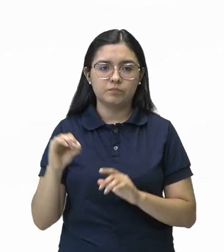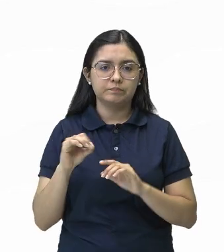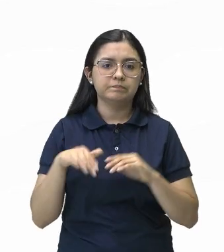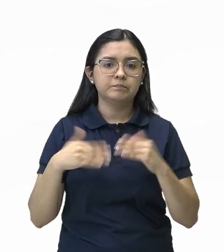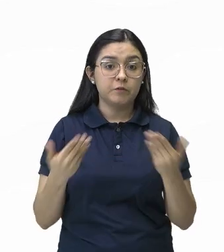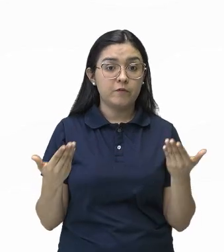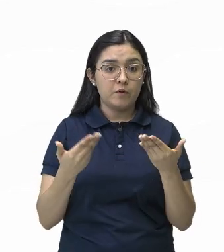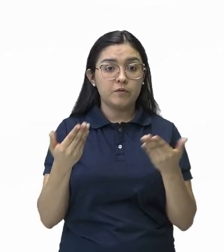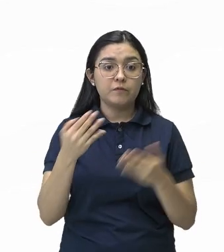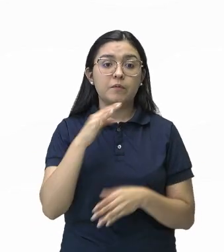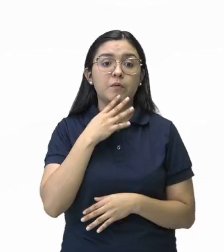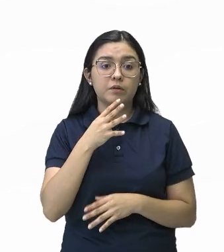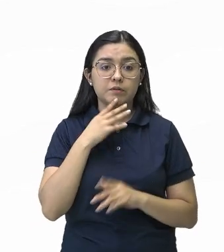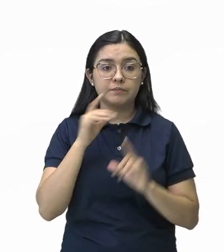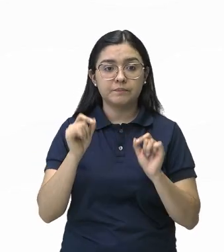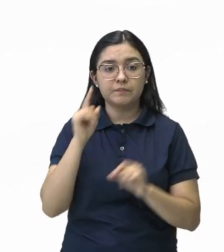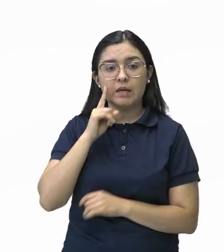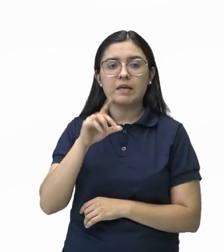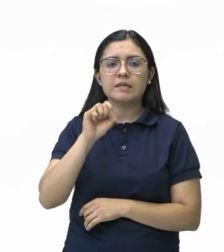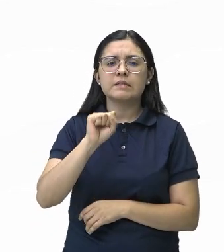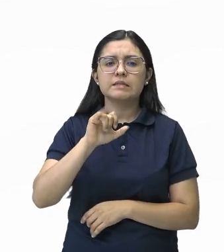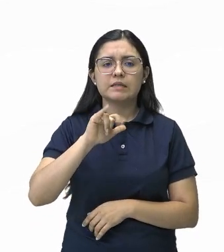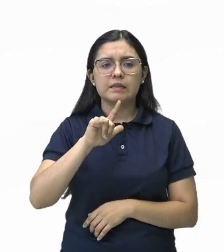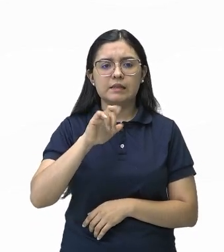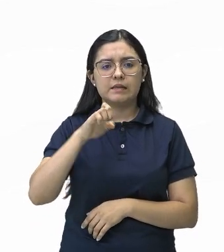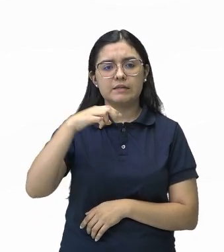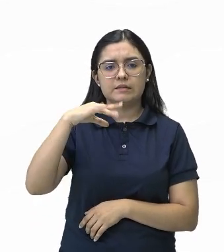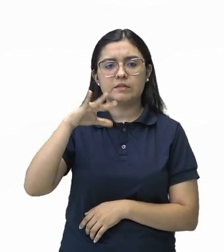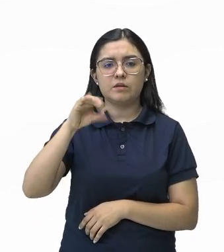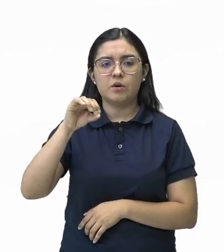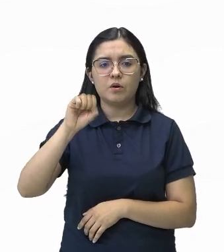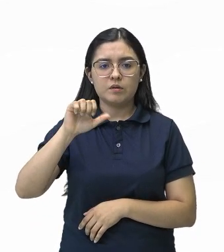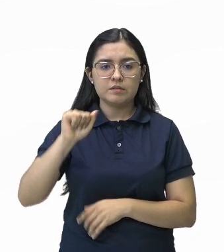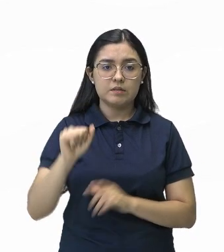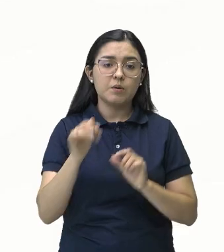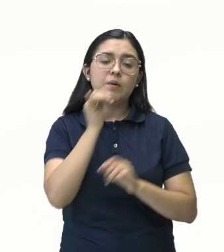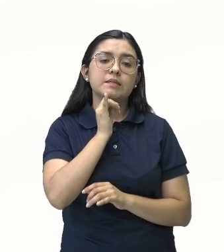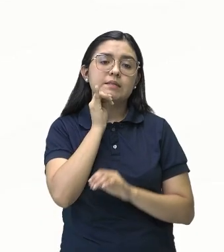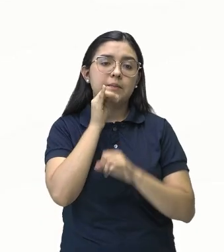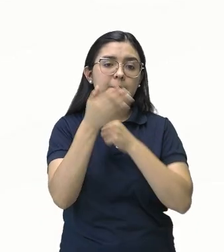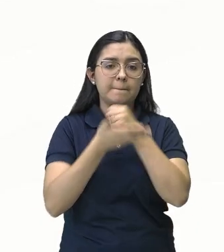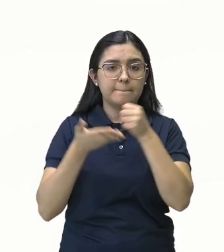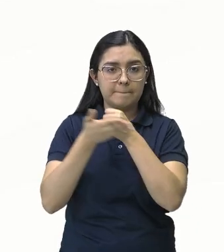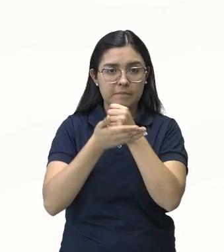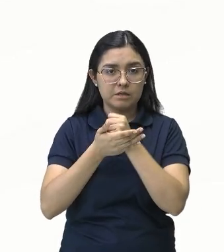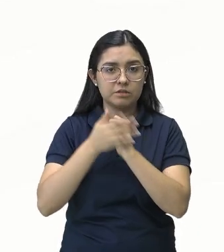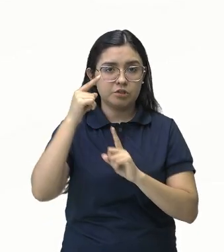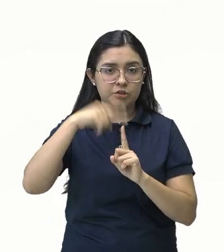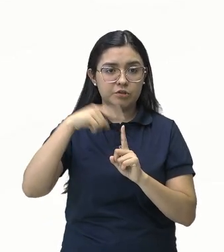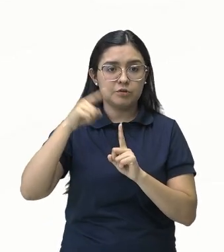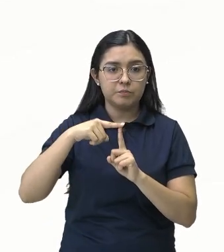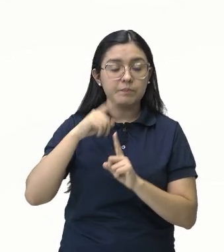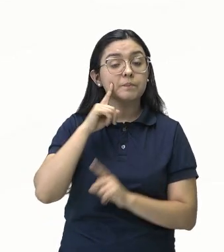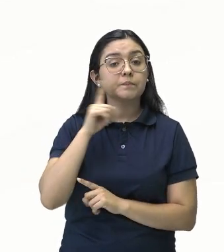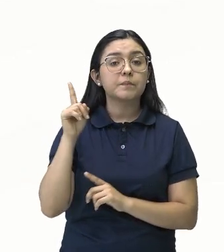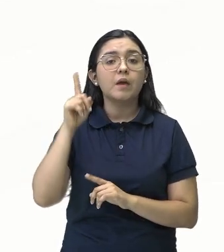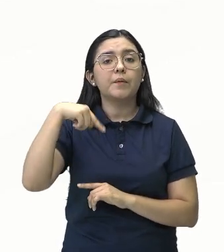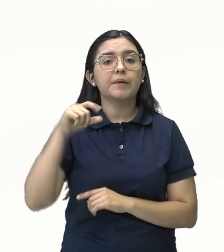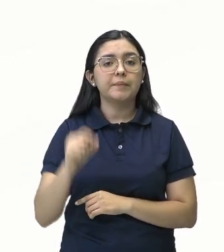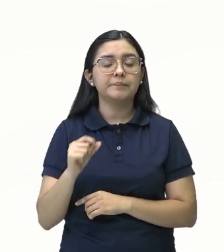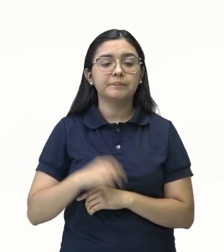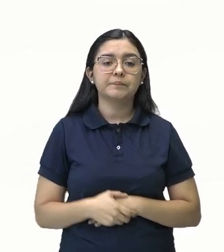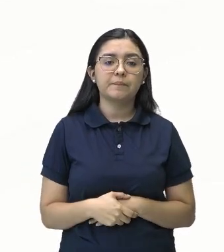alguns. Temos a mutação silenciosa. Um exemplo básico da mutação silenciosa